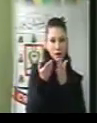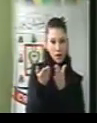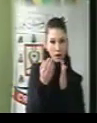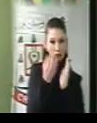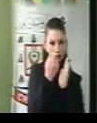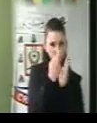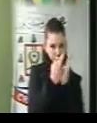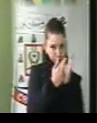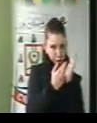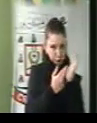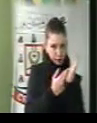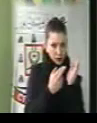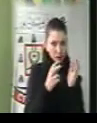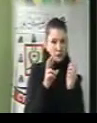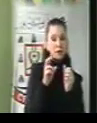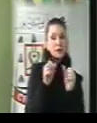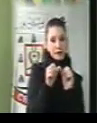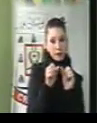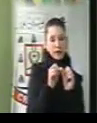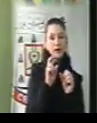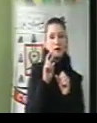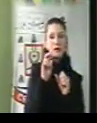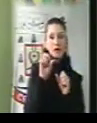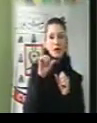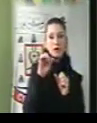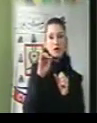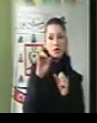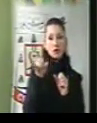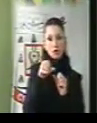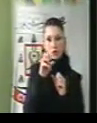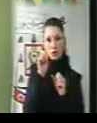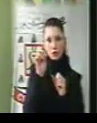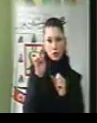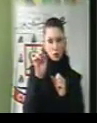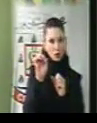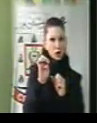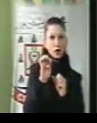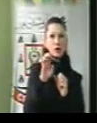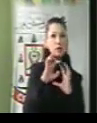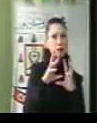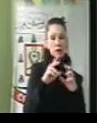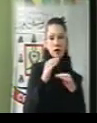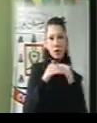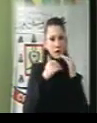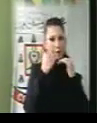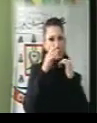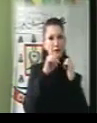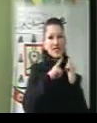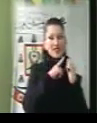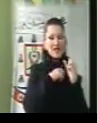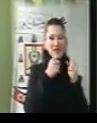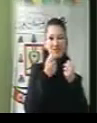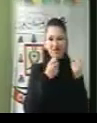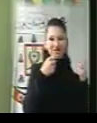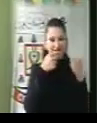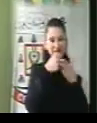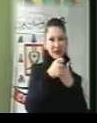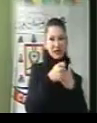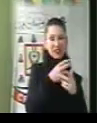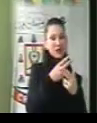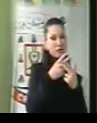rápida, do anel de contorno viário e também da rodovia Jorge Lacerda, onde também tem todos os acidentes que ocorreram e as